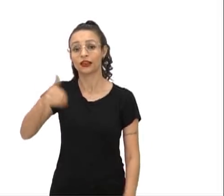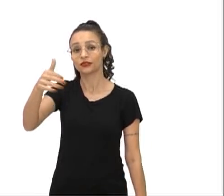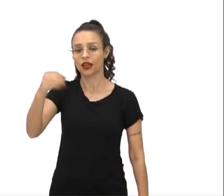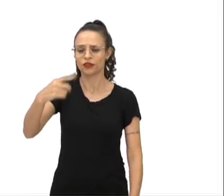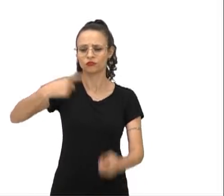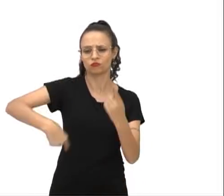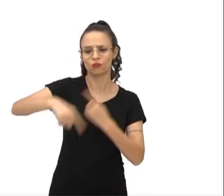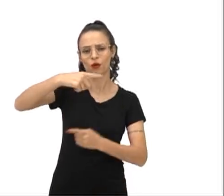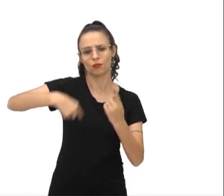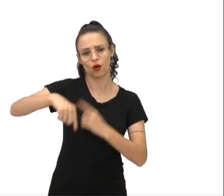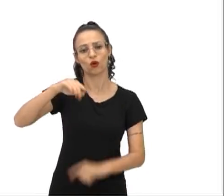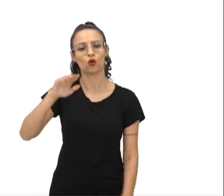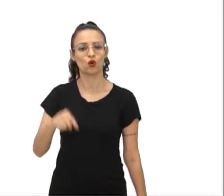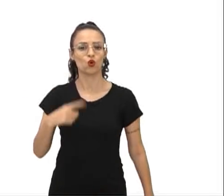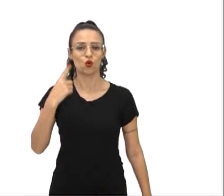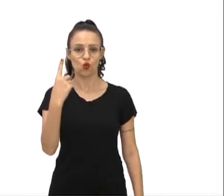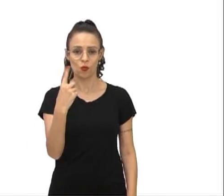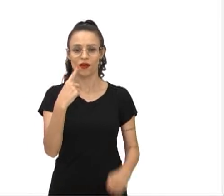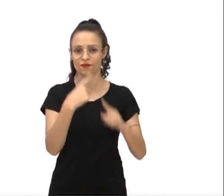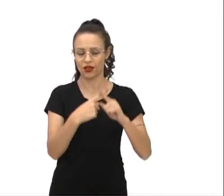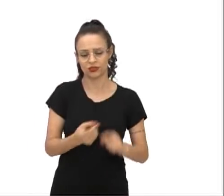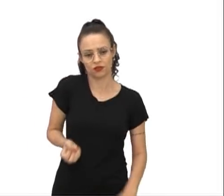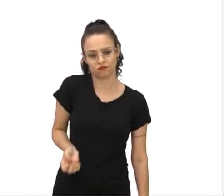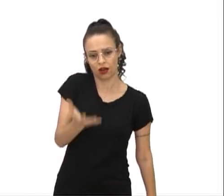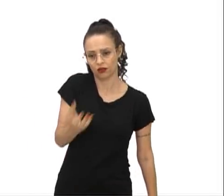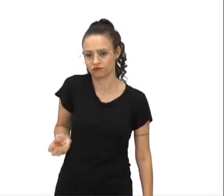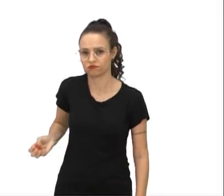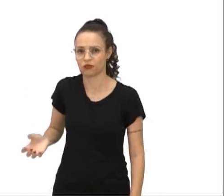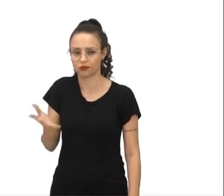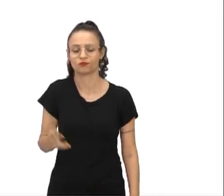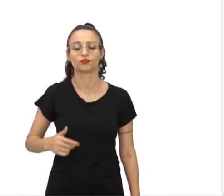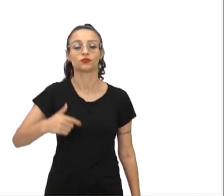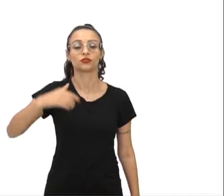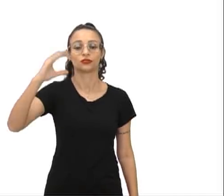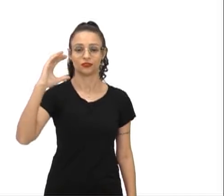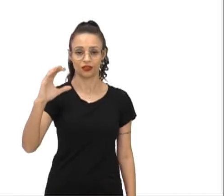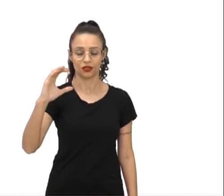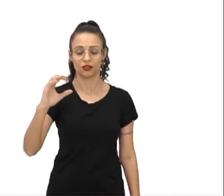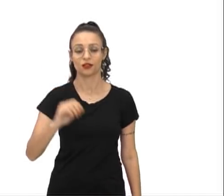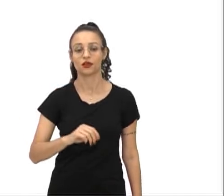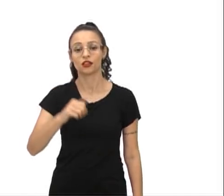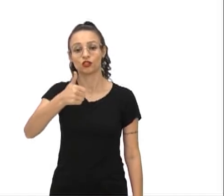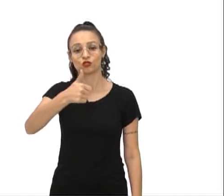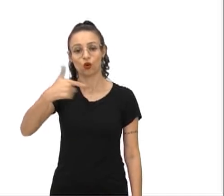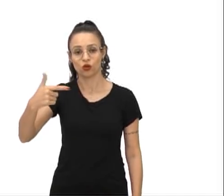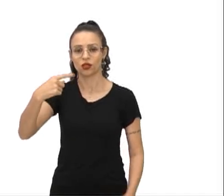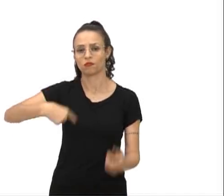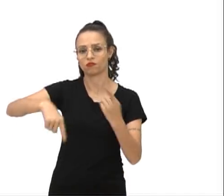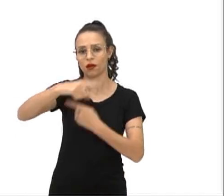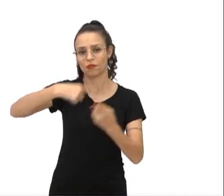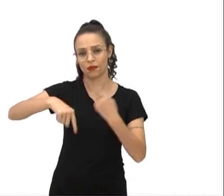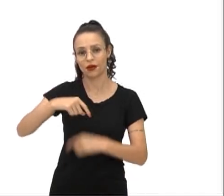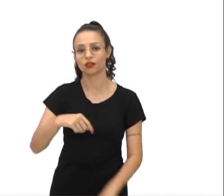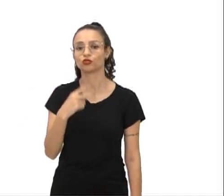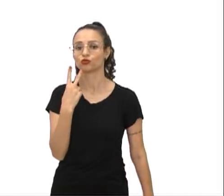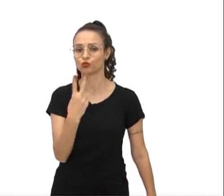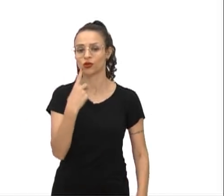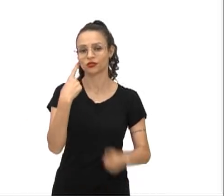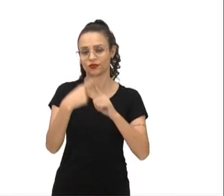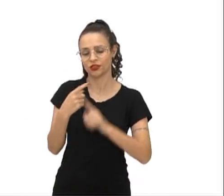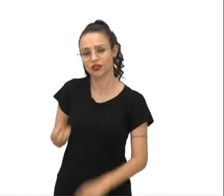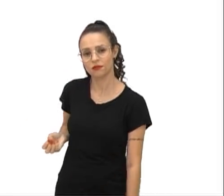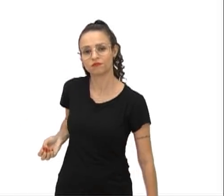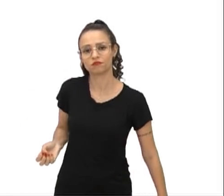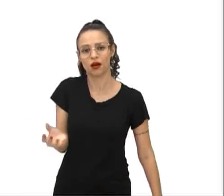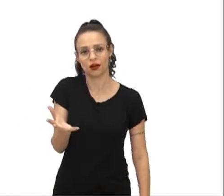10 rodadas, sendo 1 arremesso por rodada. E a alternativa C, são 12 rodadas, sendo 2